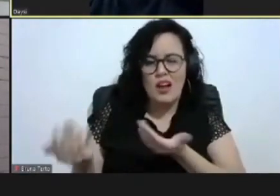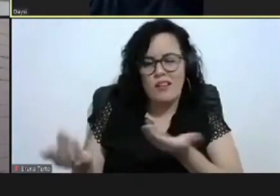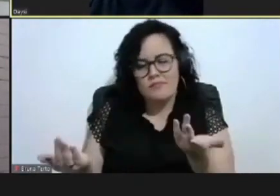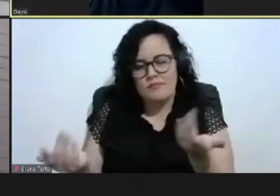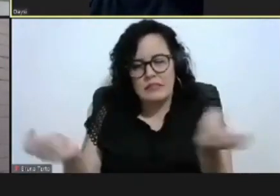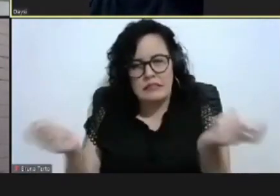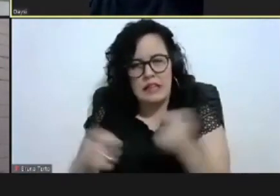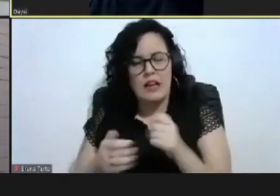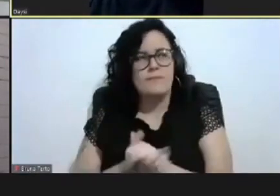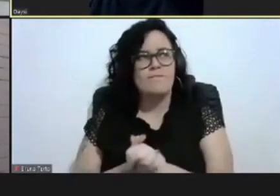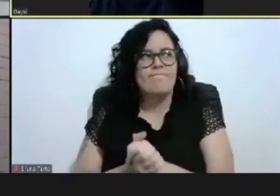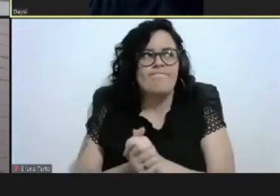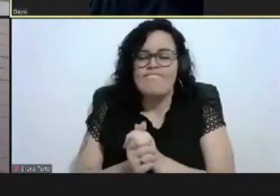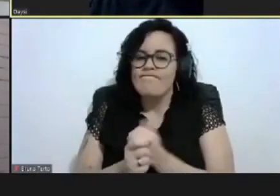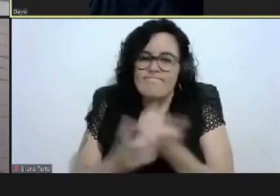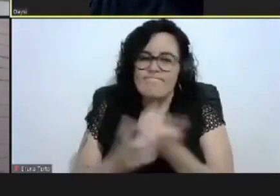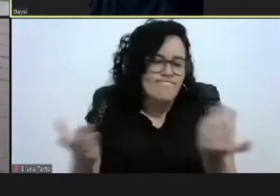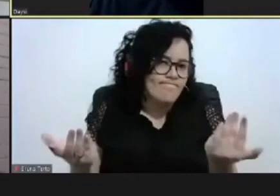enfim,